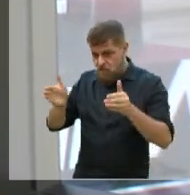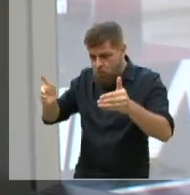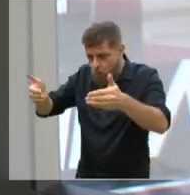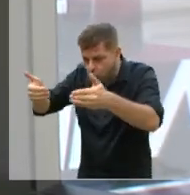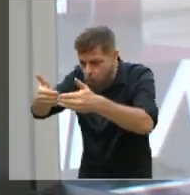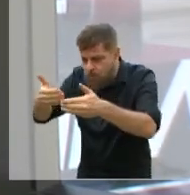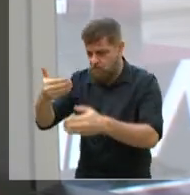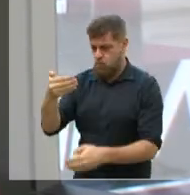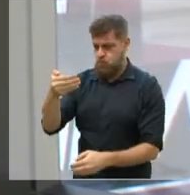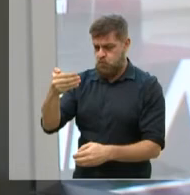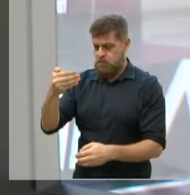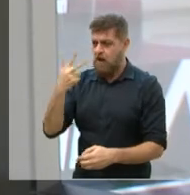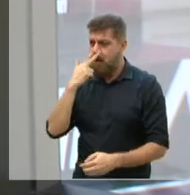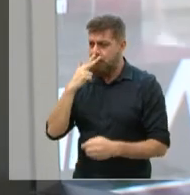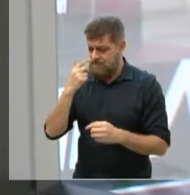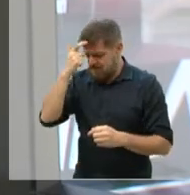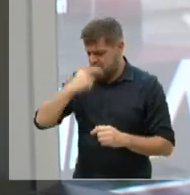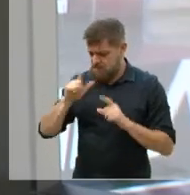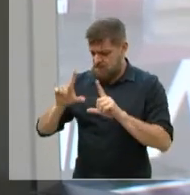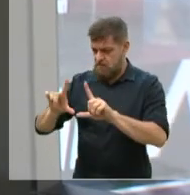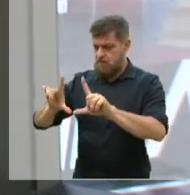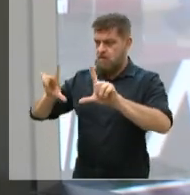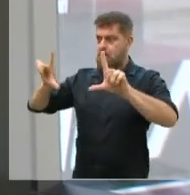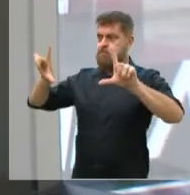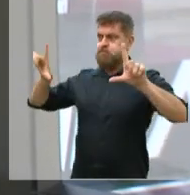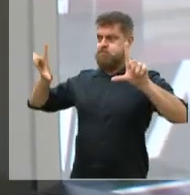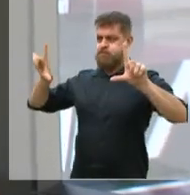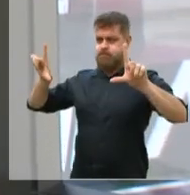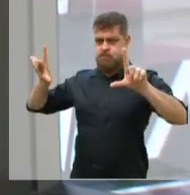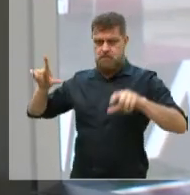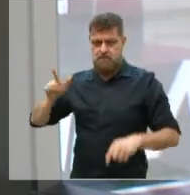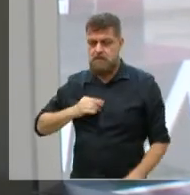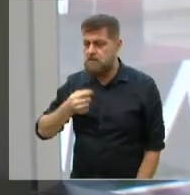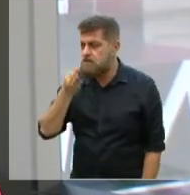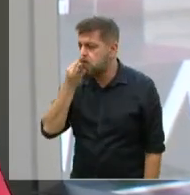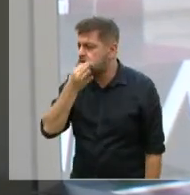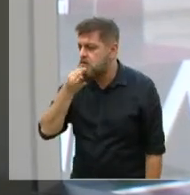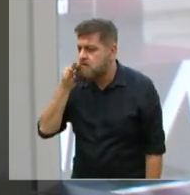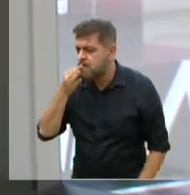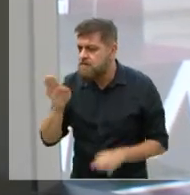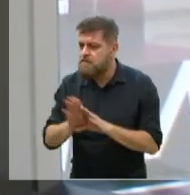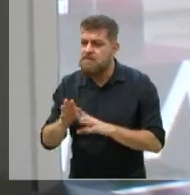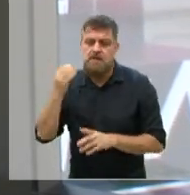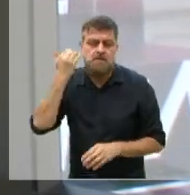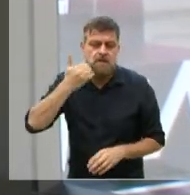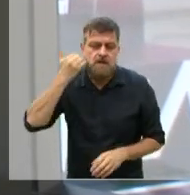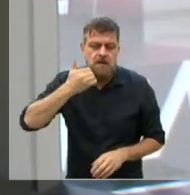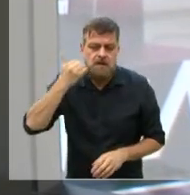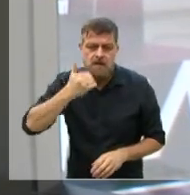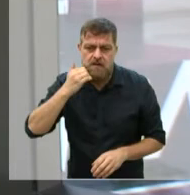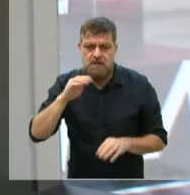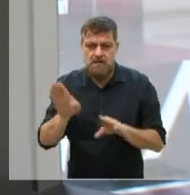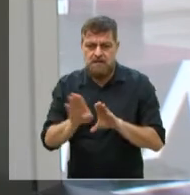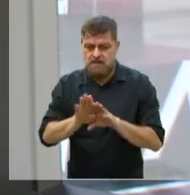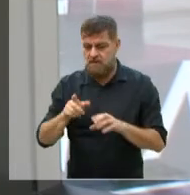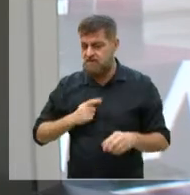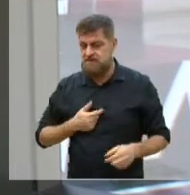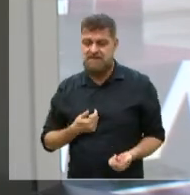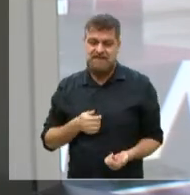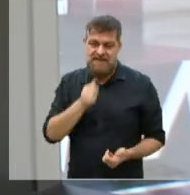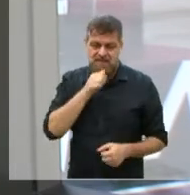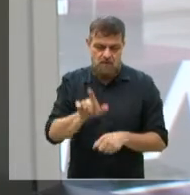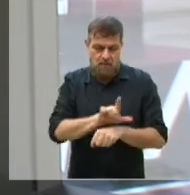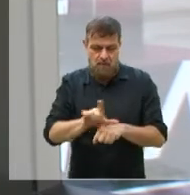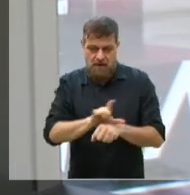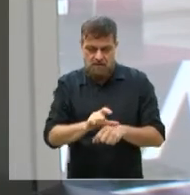imagem aumente. Por isso que a gente fala um espelho de aumento, no caso de maquiagem, no caso de barbear, ou no caso de uma ótica, né? Você vai ter uma ótica,